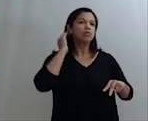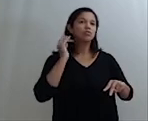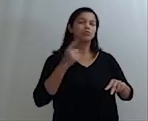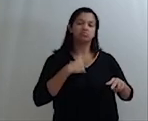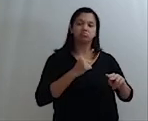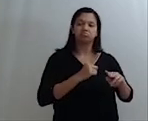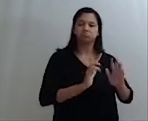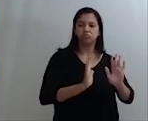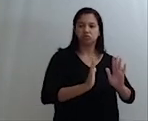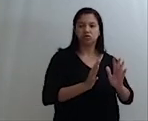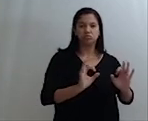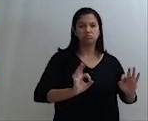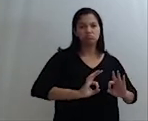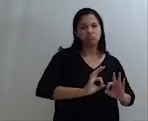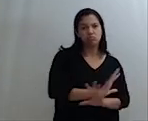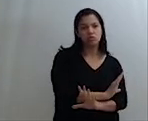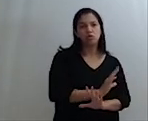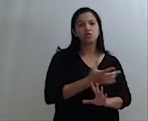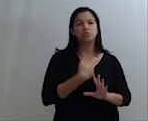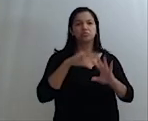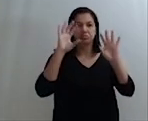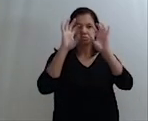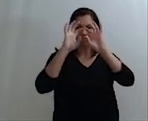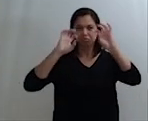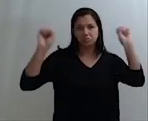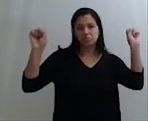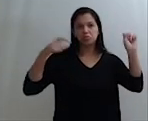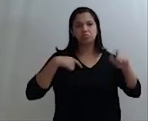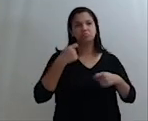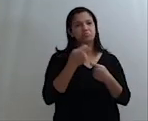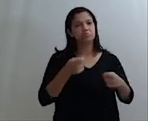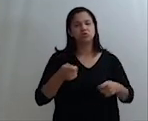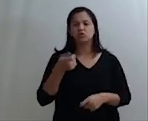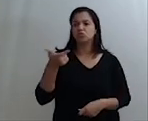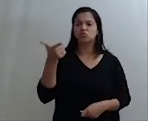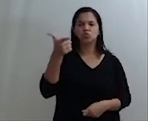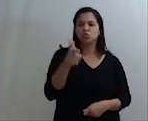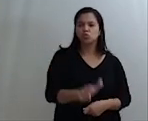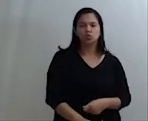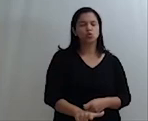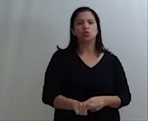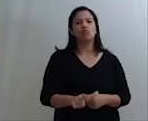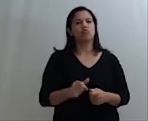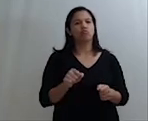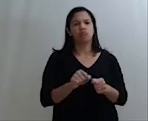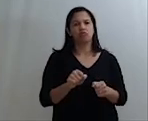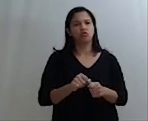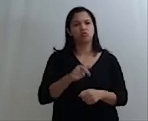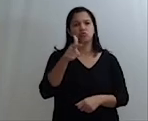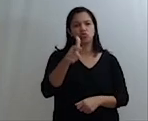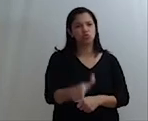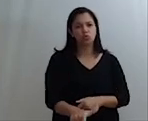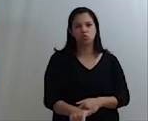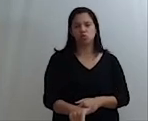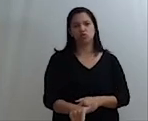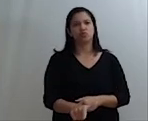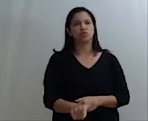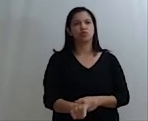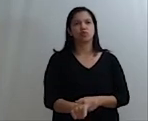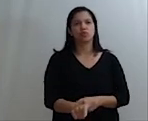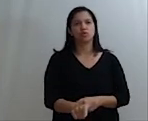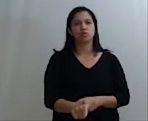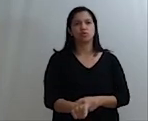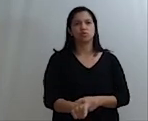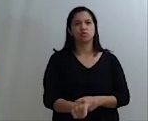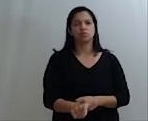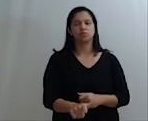de justiça e não haveria necessidade de nova manifestação de de se de se